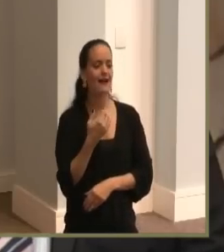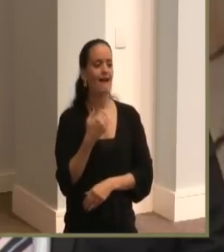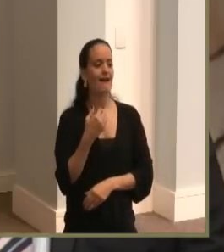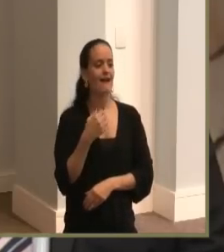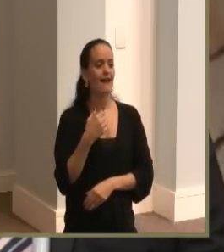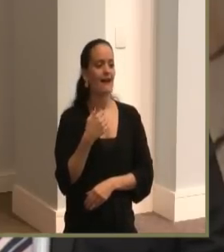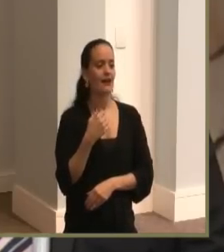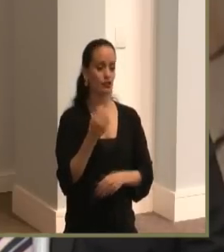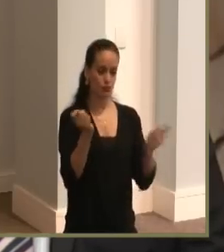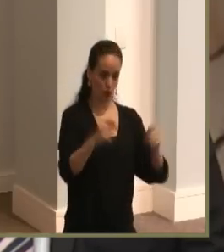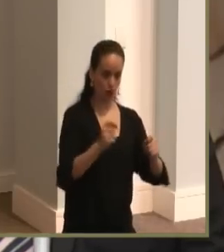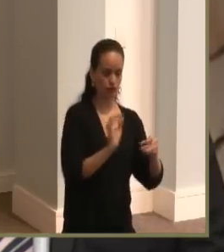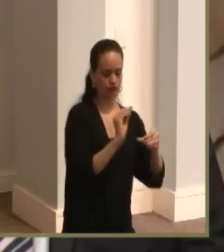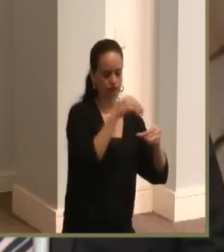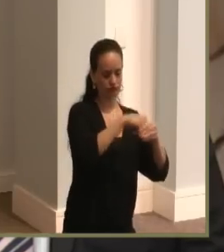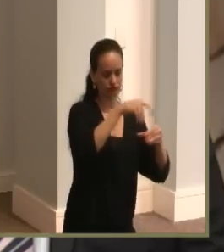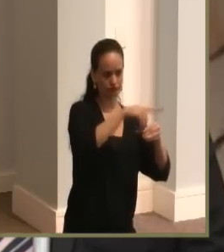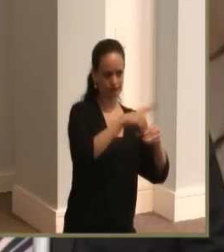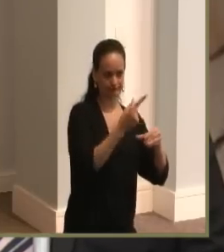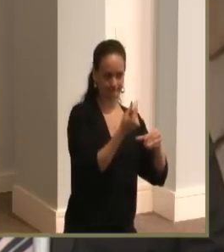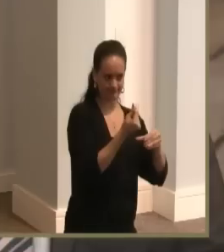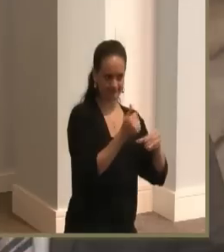dízimos e ofertas ao Senhor Jesus.